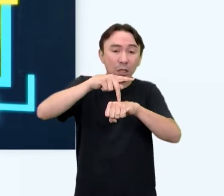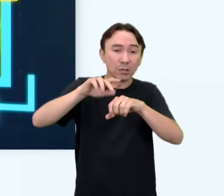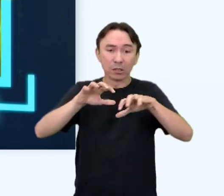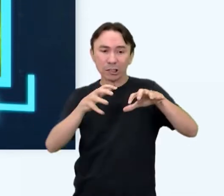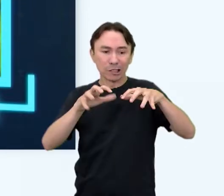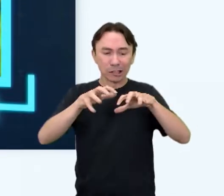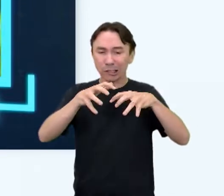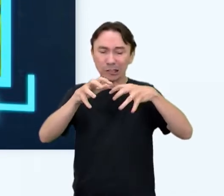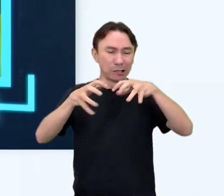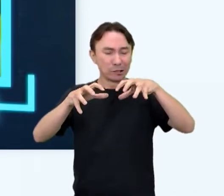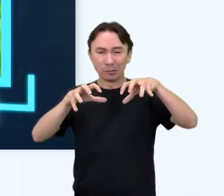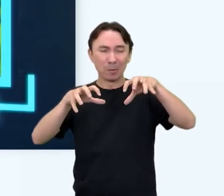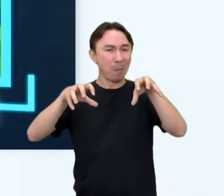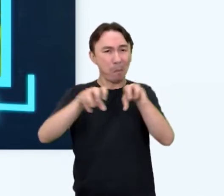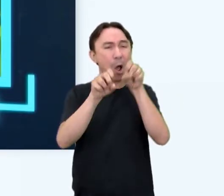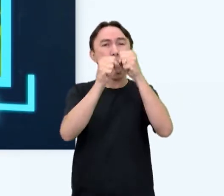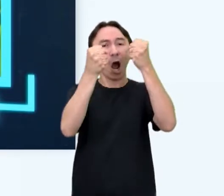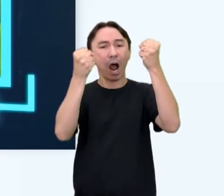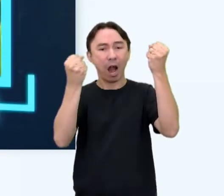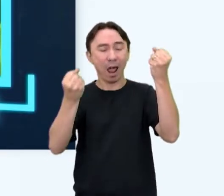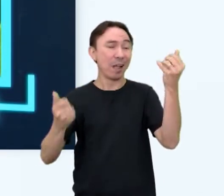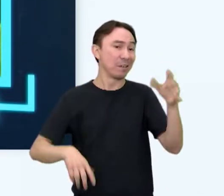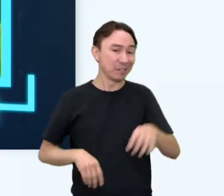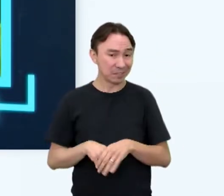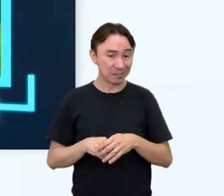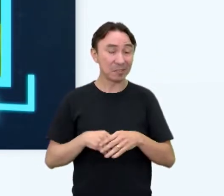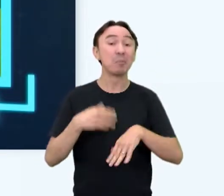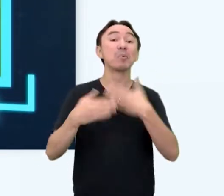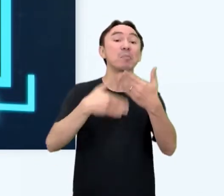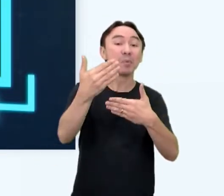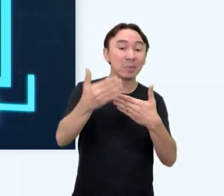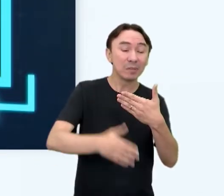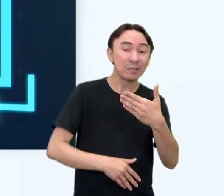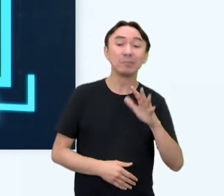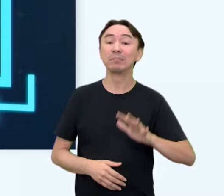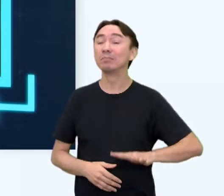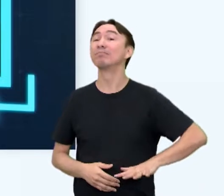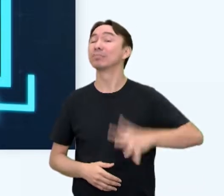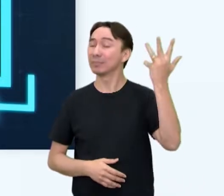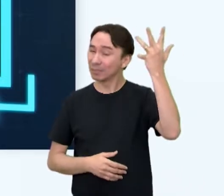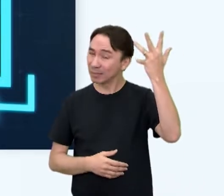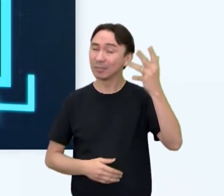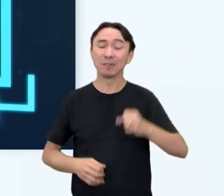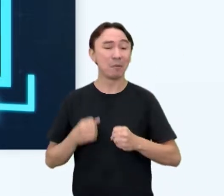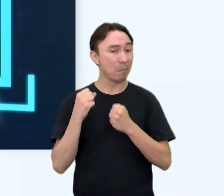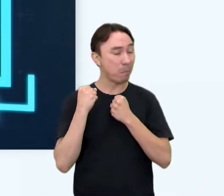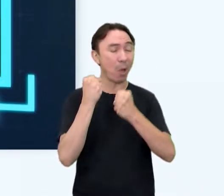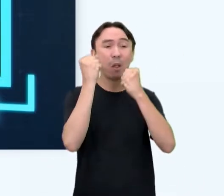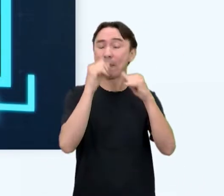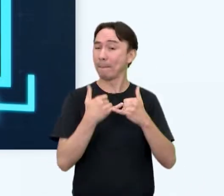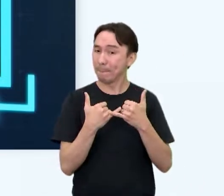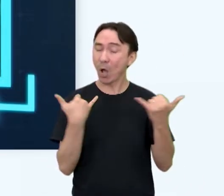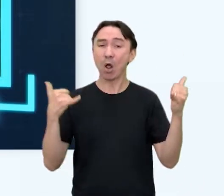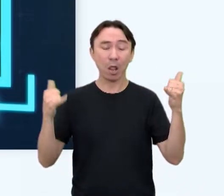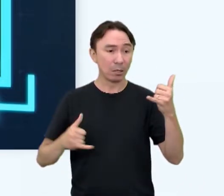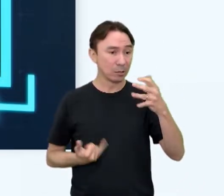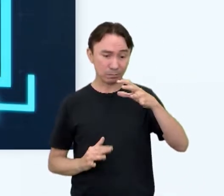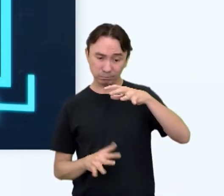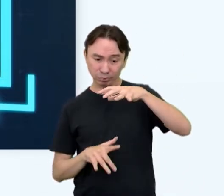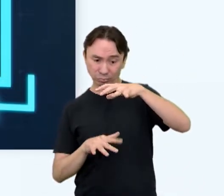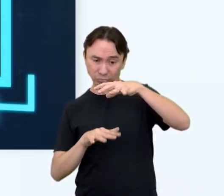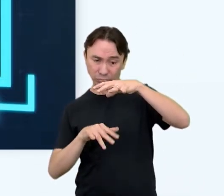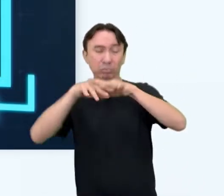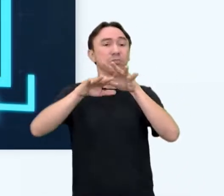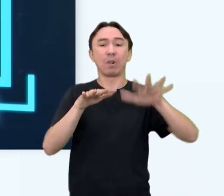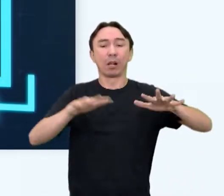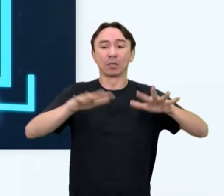se colidirem ou se romperem, e aí liberam uma grande energia acumulada para o exterior da superfície do planeta.